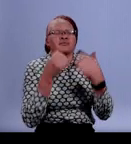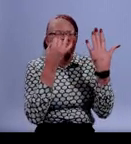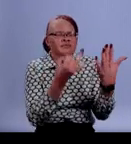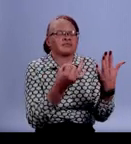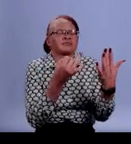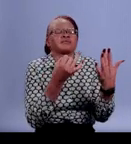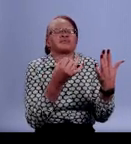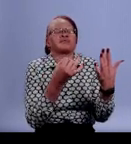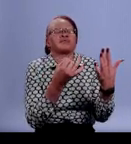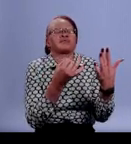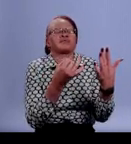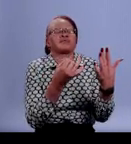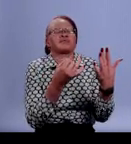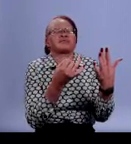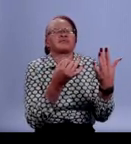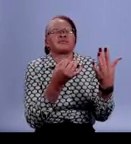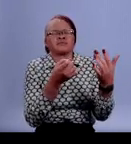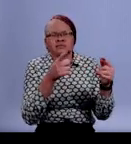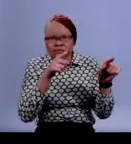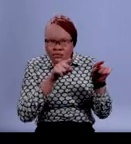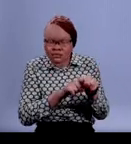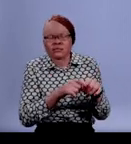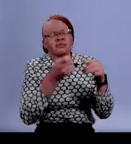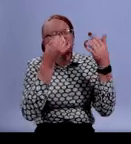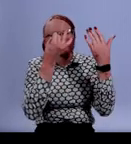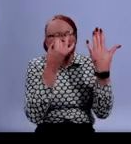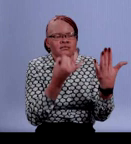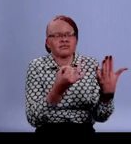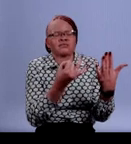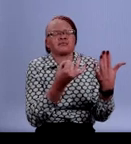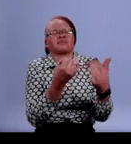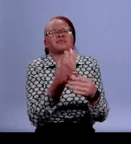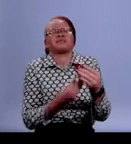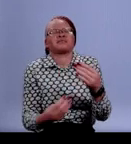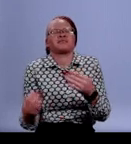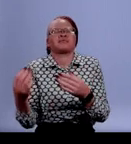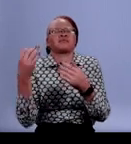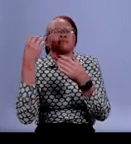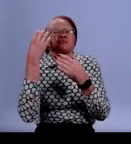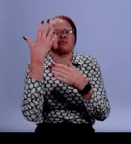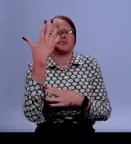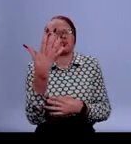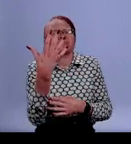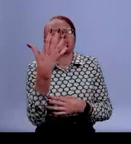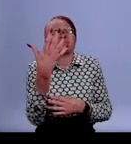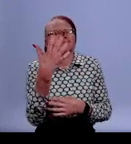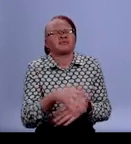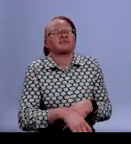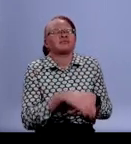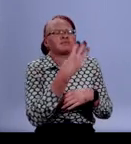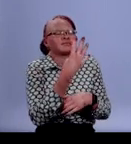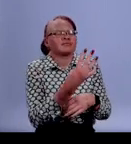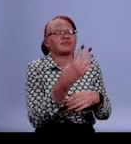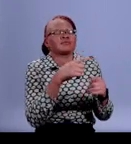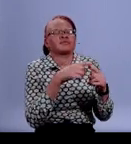sete vezes sete vezes sete vezes sete vezes sete também podemos escrever 7 elevado a 5